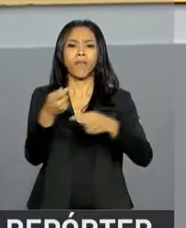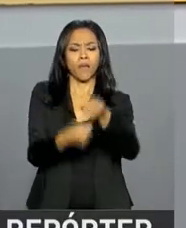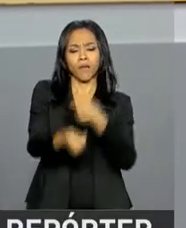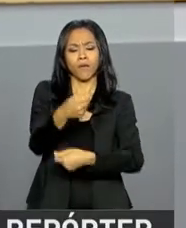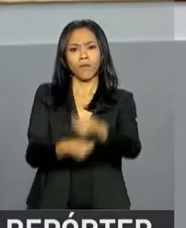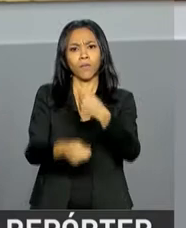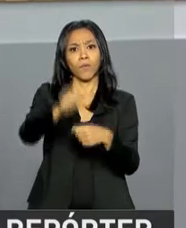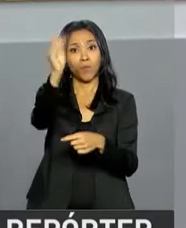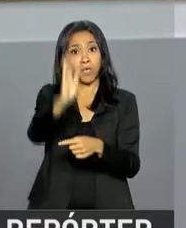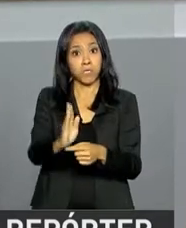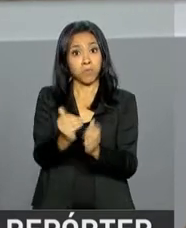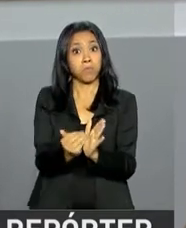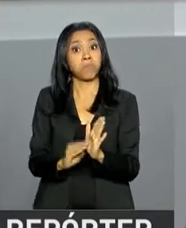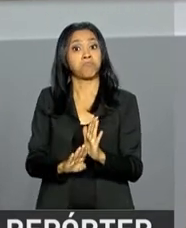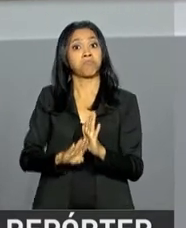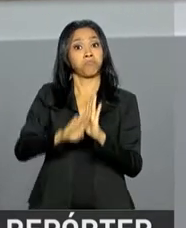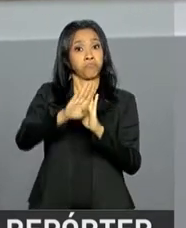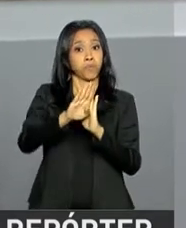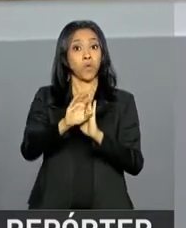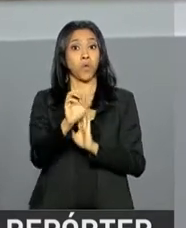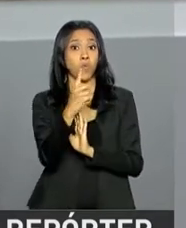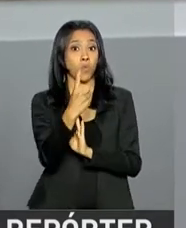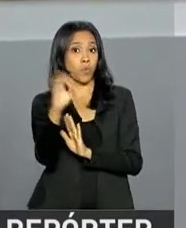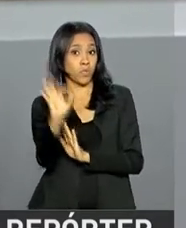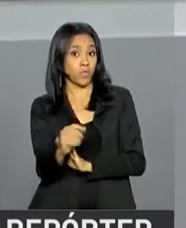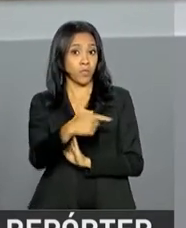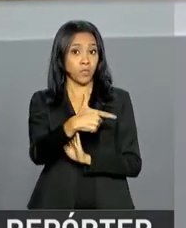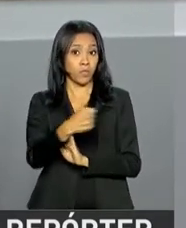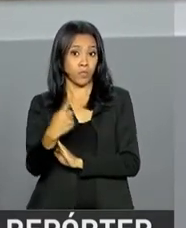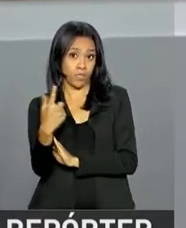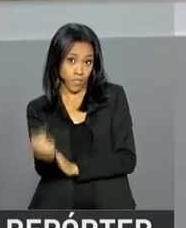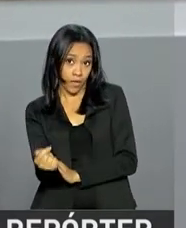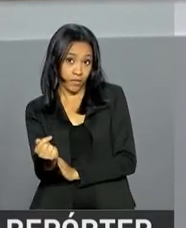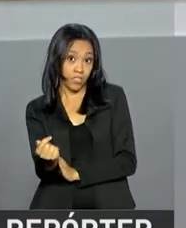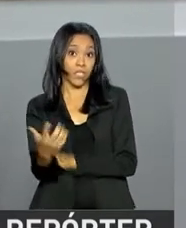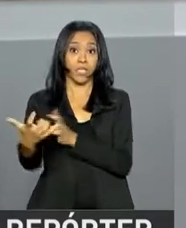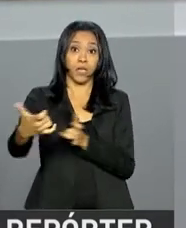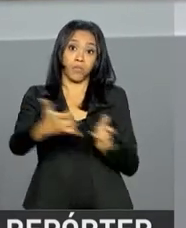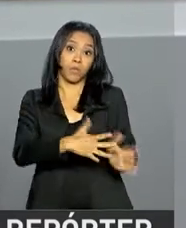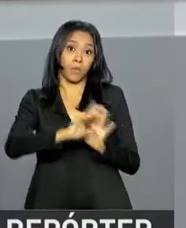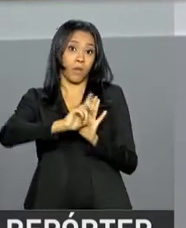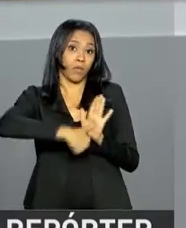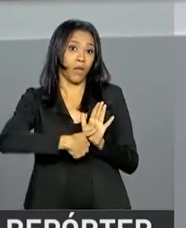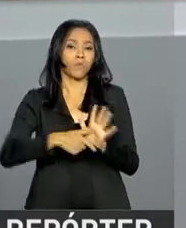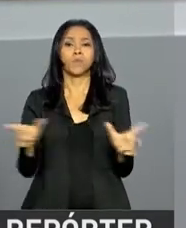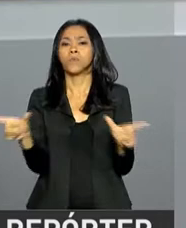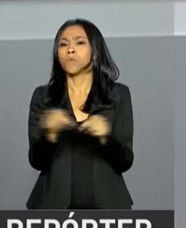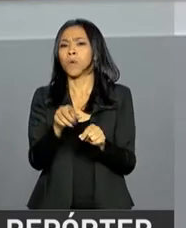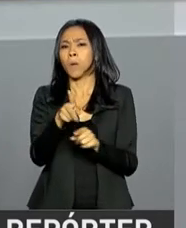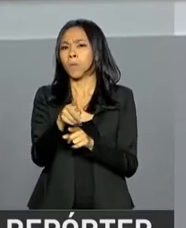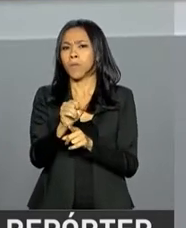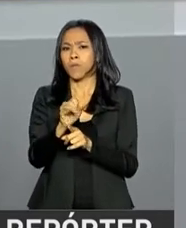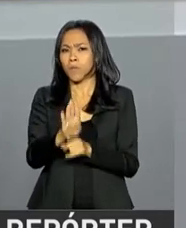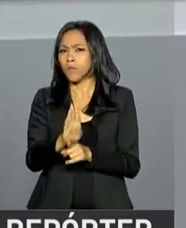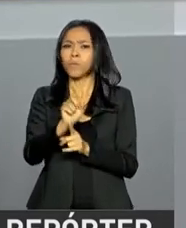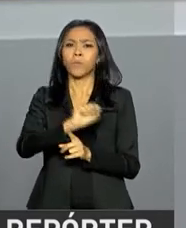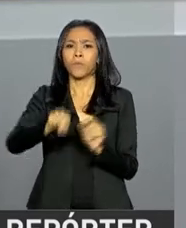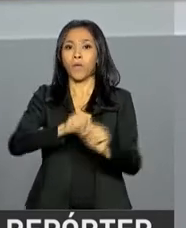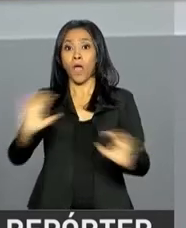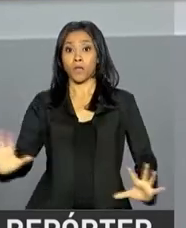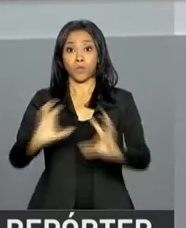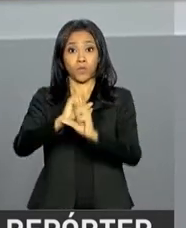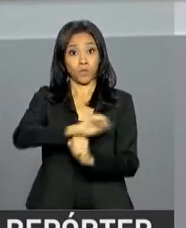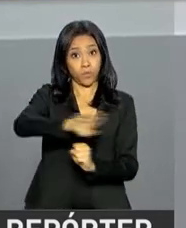cresceu 1 1% em 2017 e saiu da recessão o resultado do pib soma de todos os bens e serviços no período foi